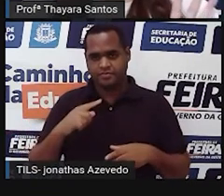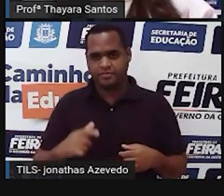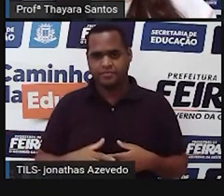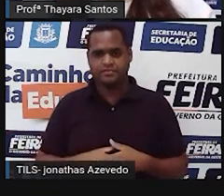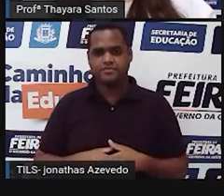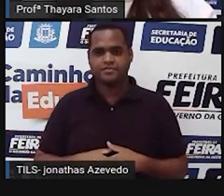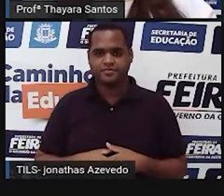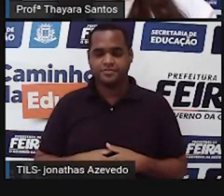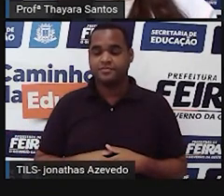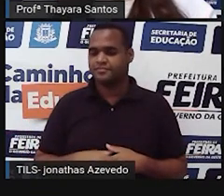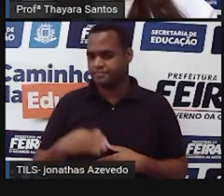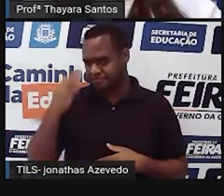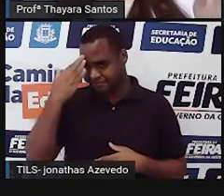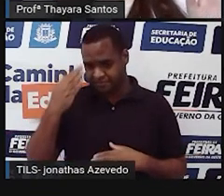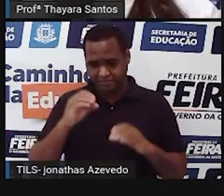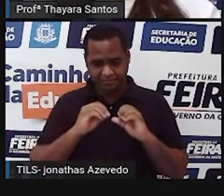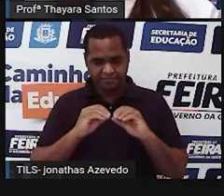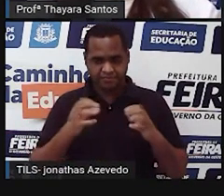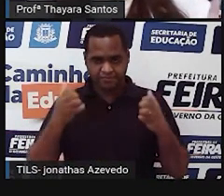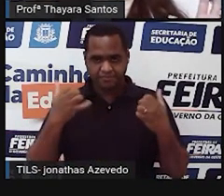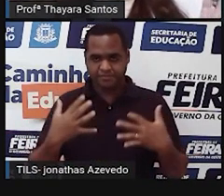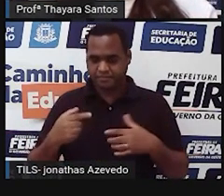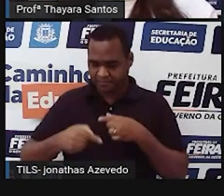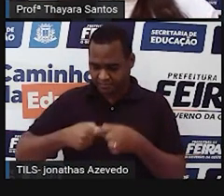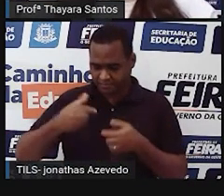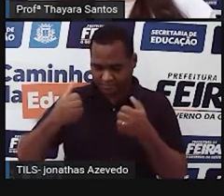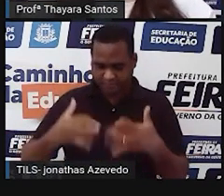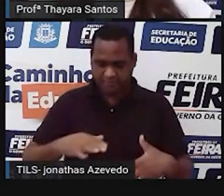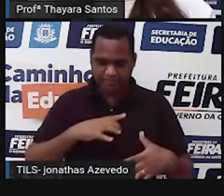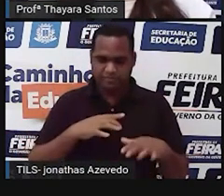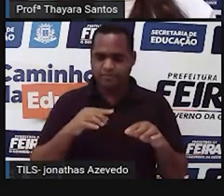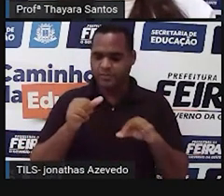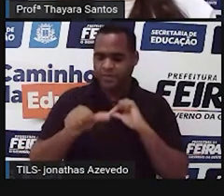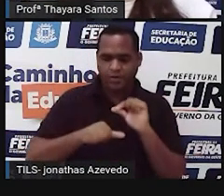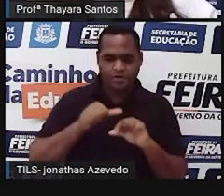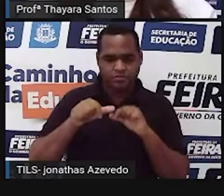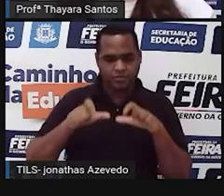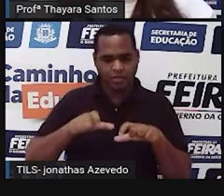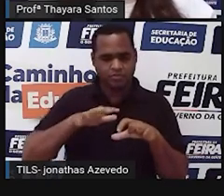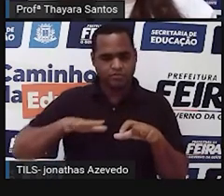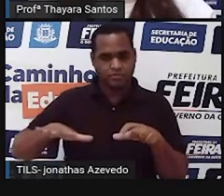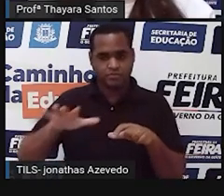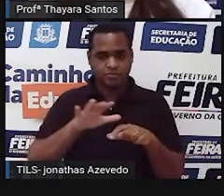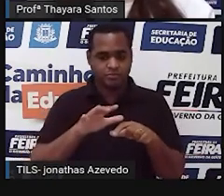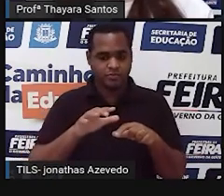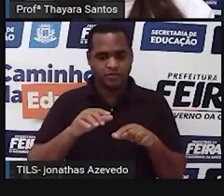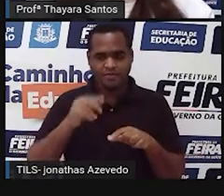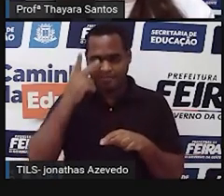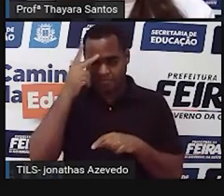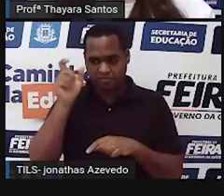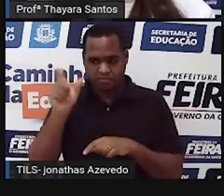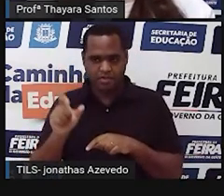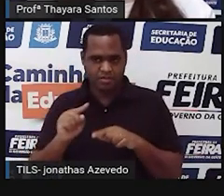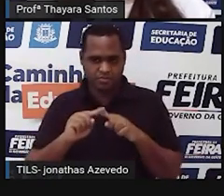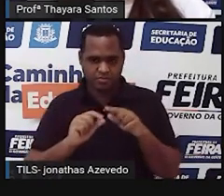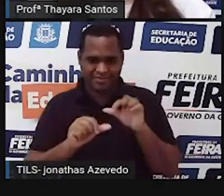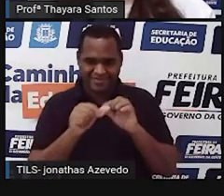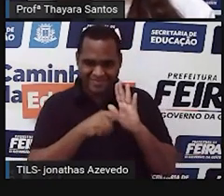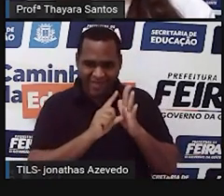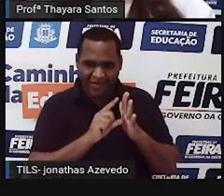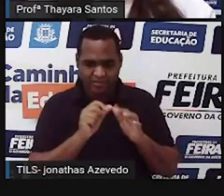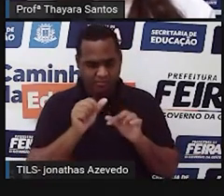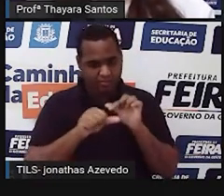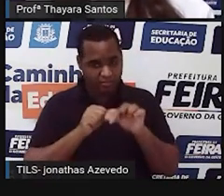isso daí é só para vocês entenderem. Genótipo a gente não altera de acordo com o ambiente. O fenótipo, sim, a gente pode alterar.